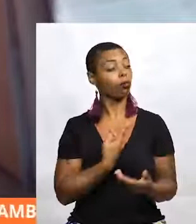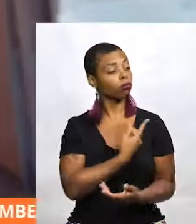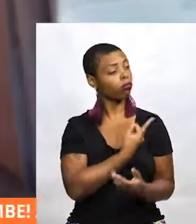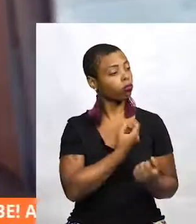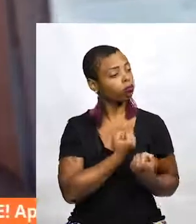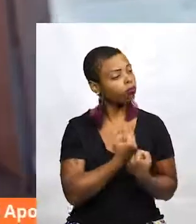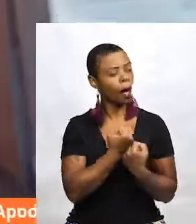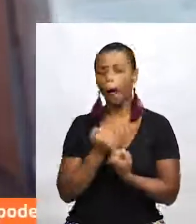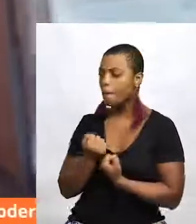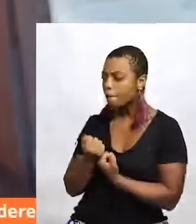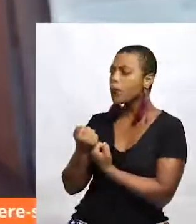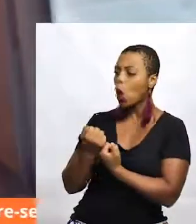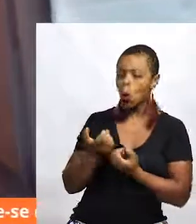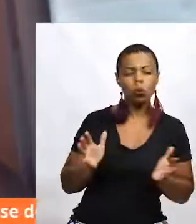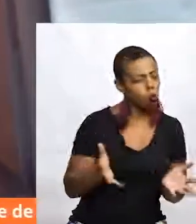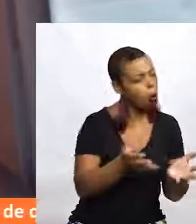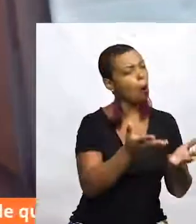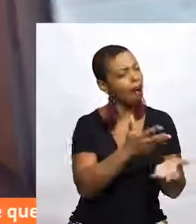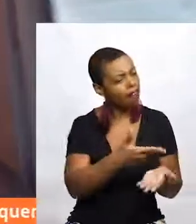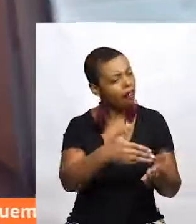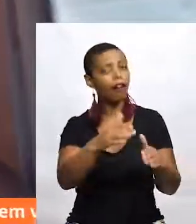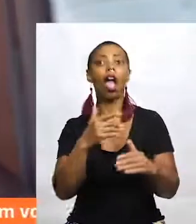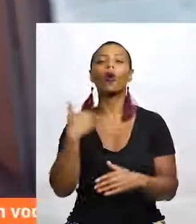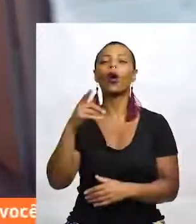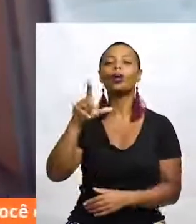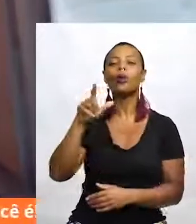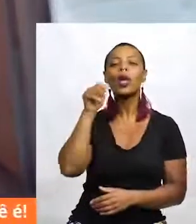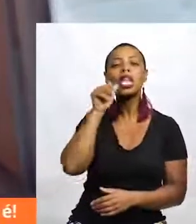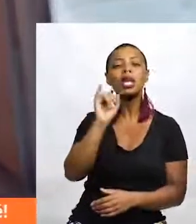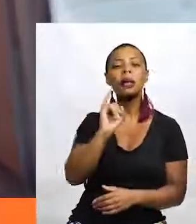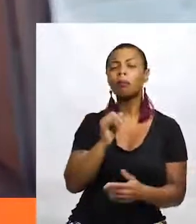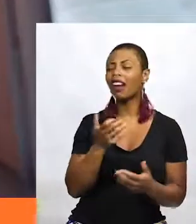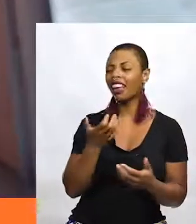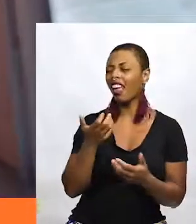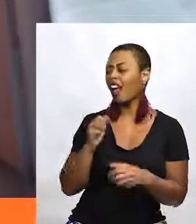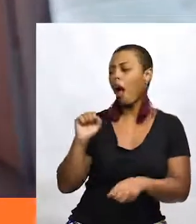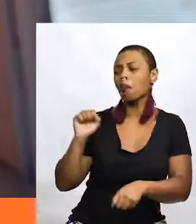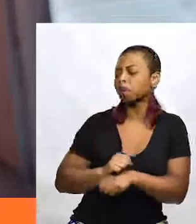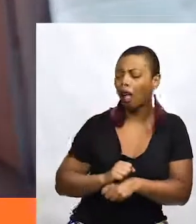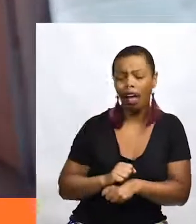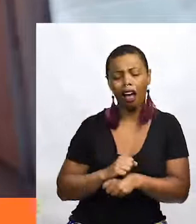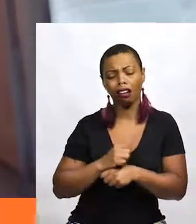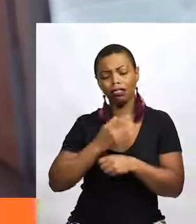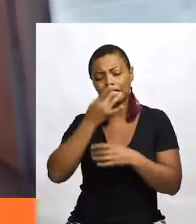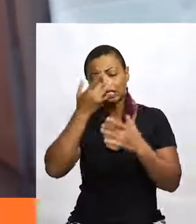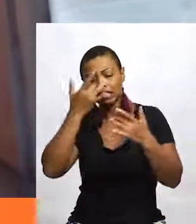hora que a Luciana, por exemplo, quis parar de estudar por um tempo,